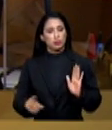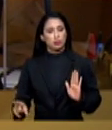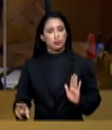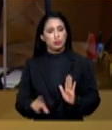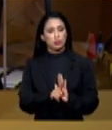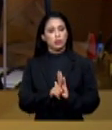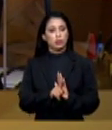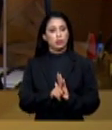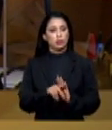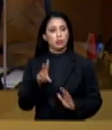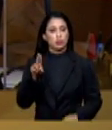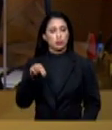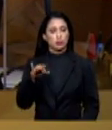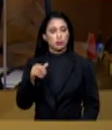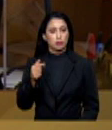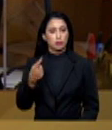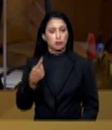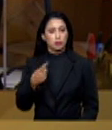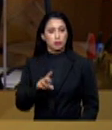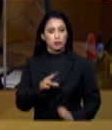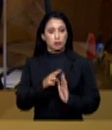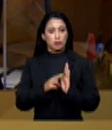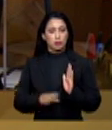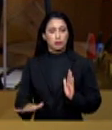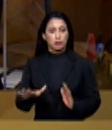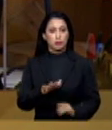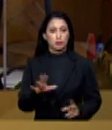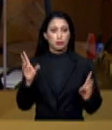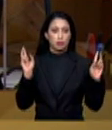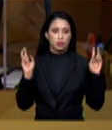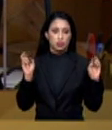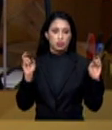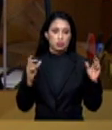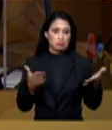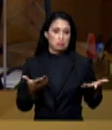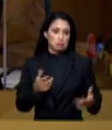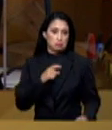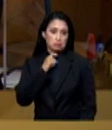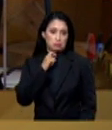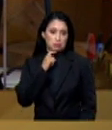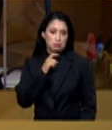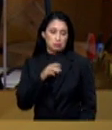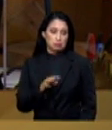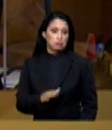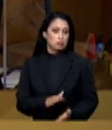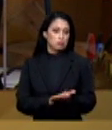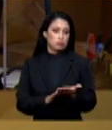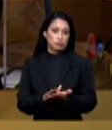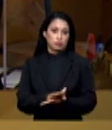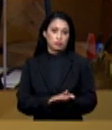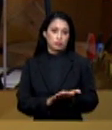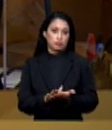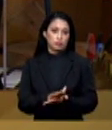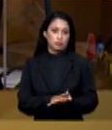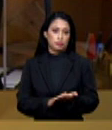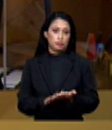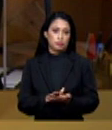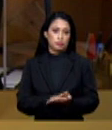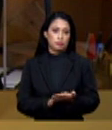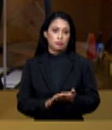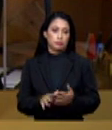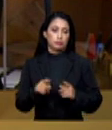que detém a união Para expedir normas gerais sobre o termo portanto Nenhuma Dúvida a razão para tanta justamente